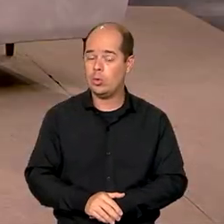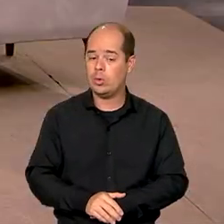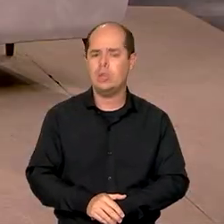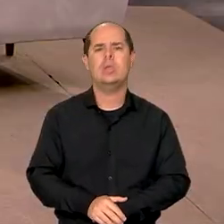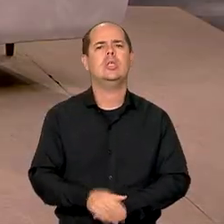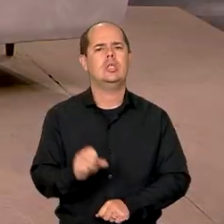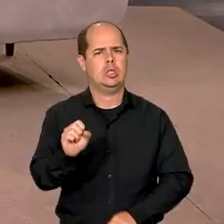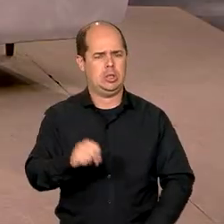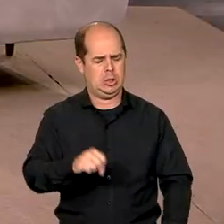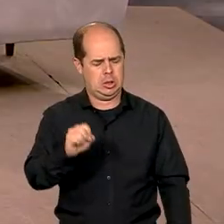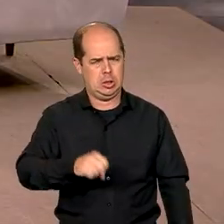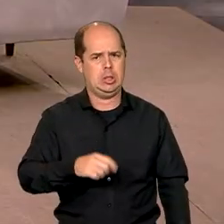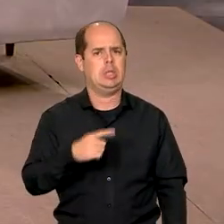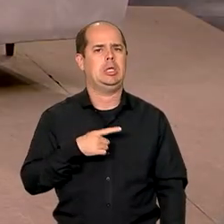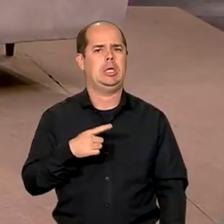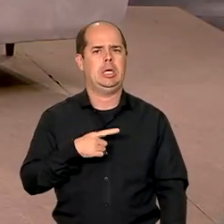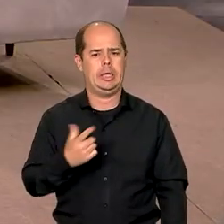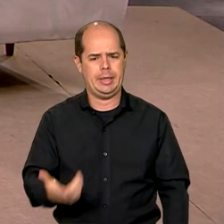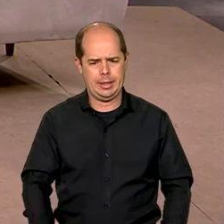vamos ter parceiros,